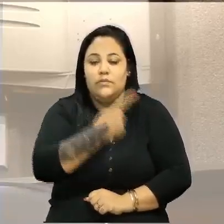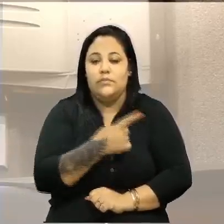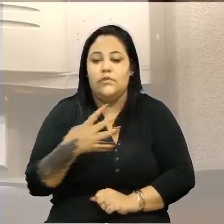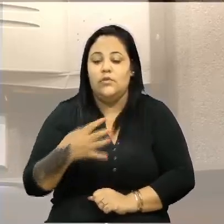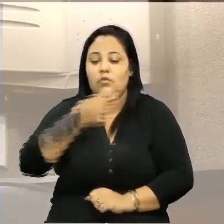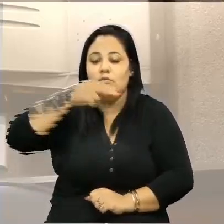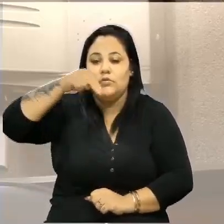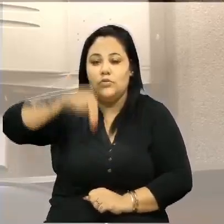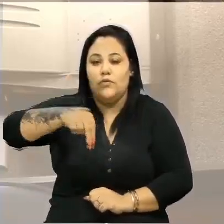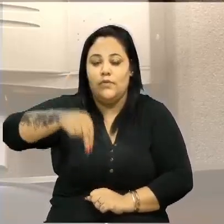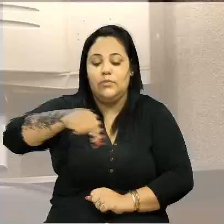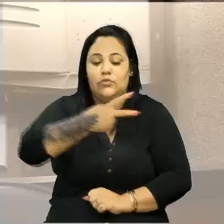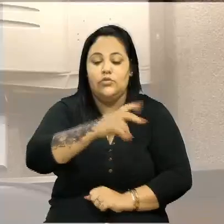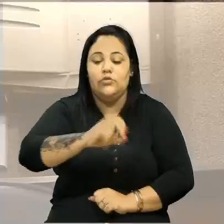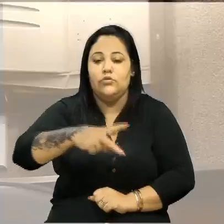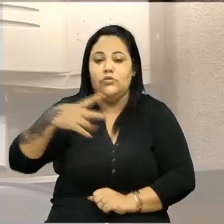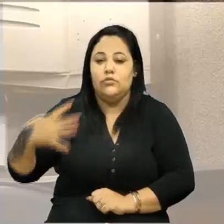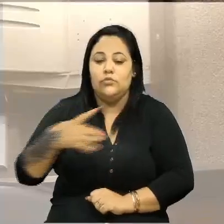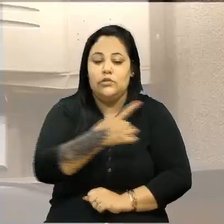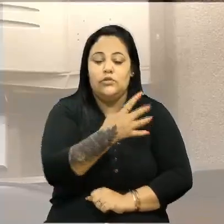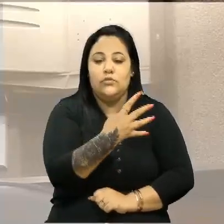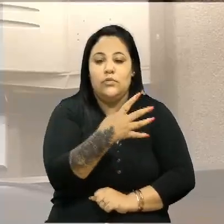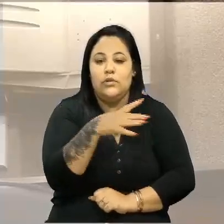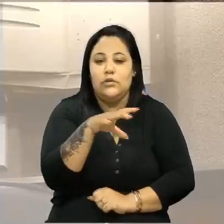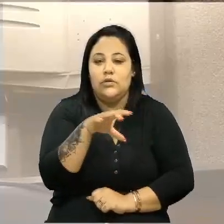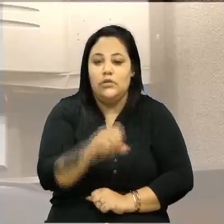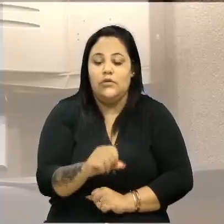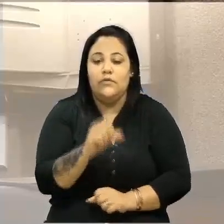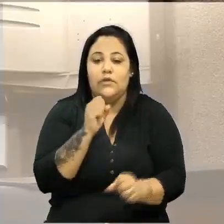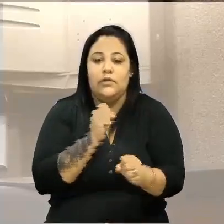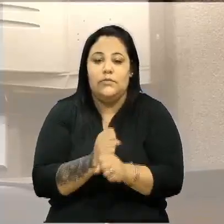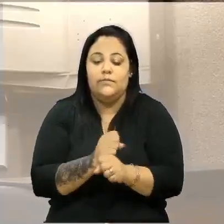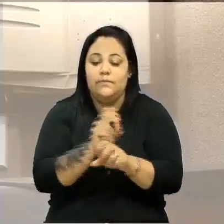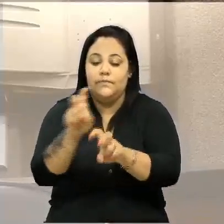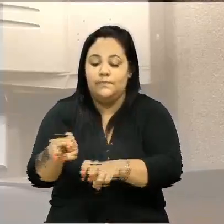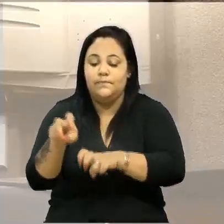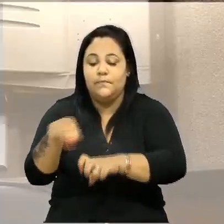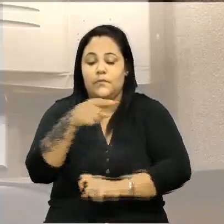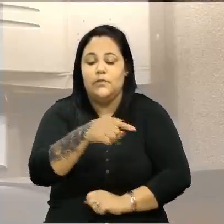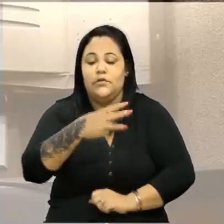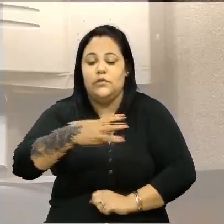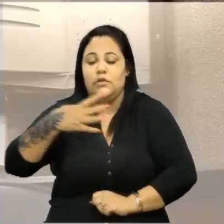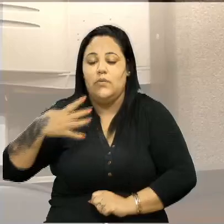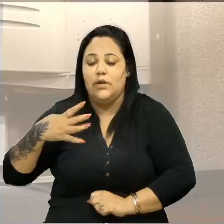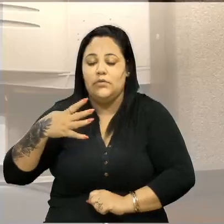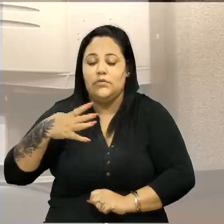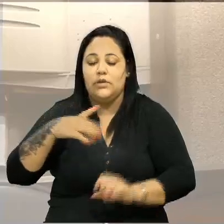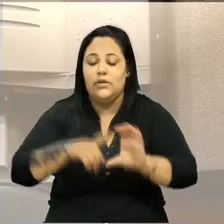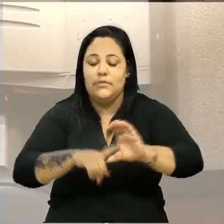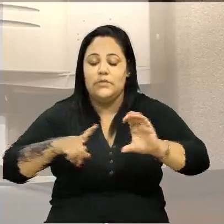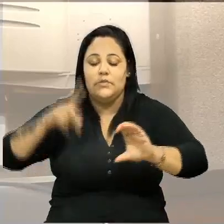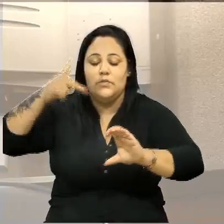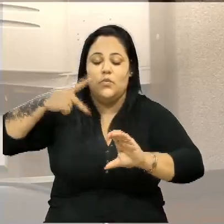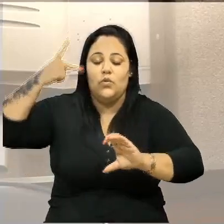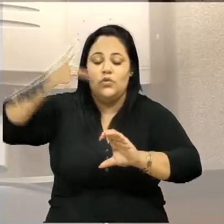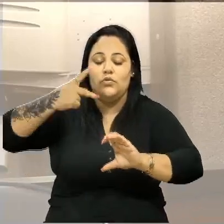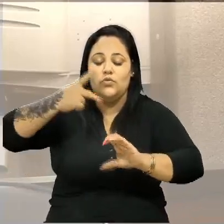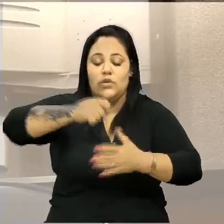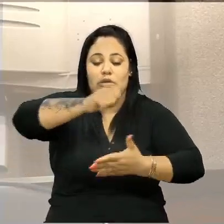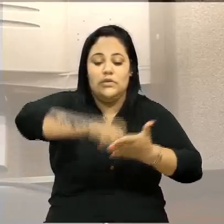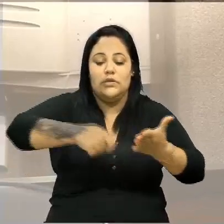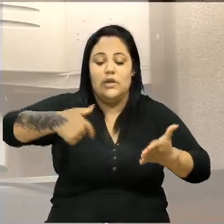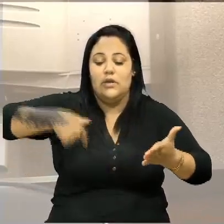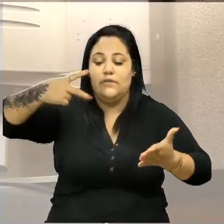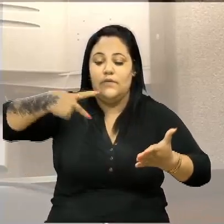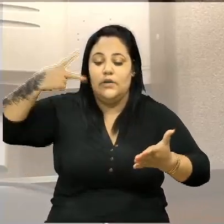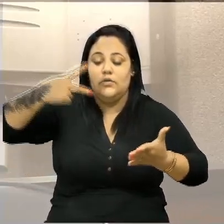de novembro de 2024, 149 anos da colonização e 134 da emancipação política. Assina este vereador,